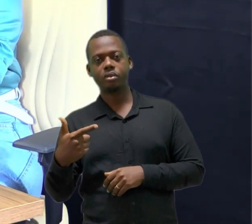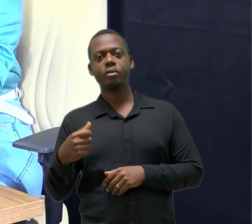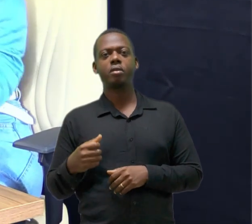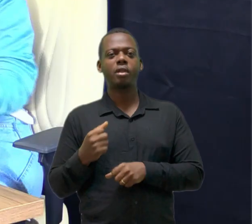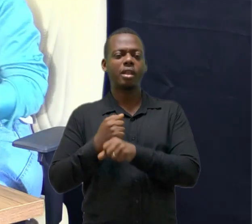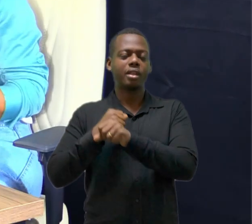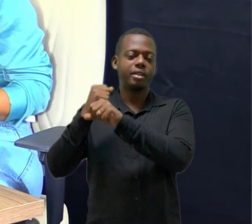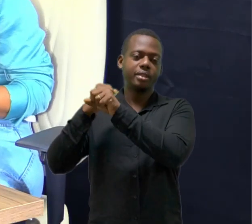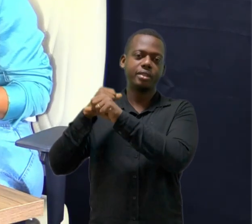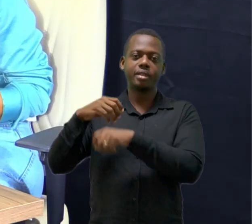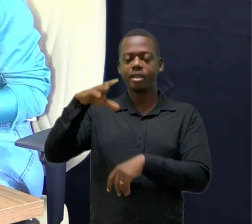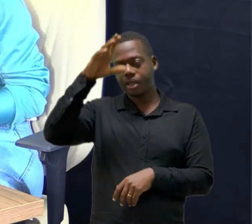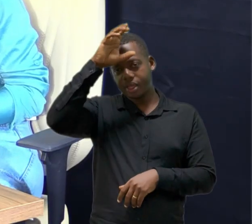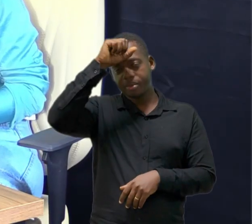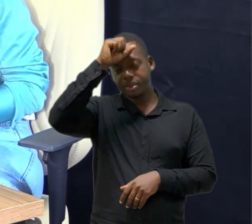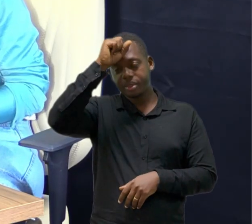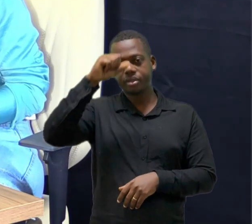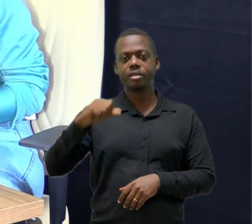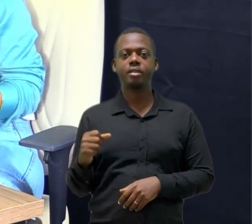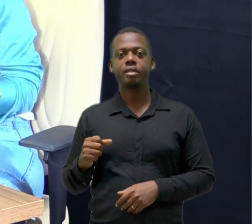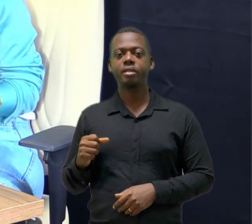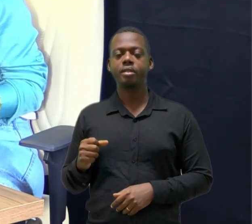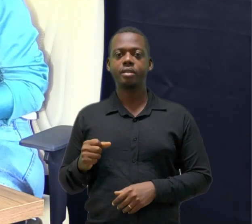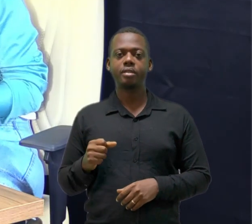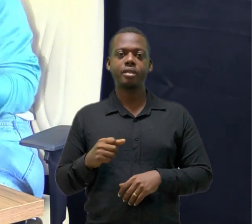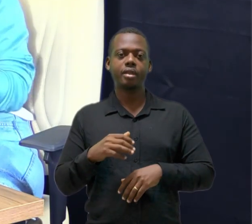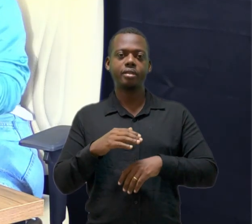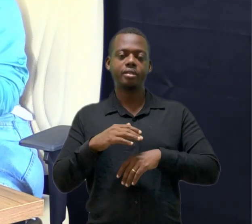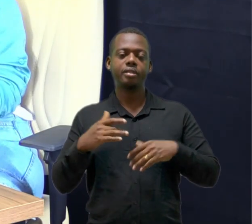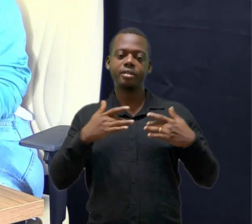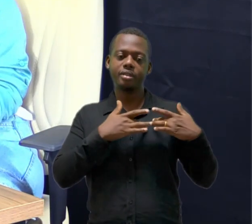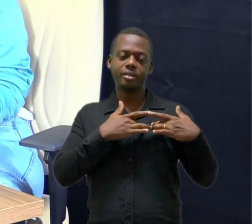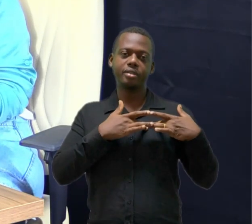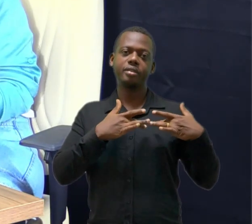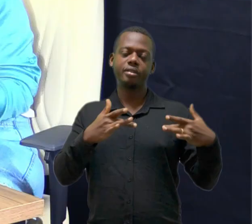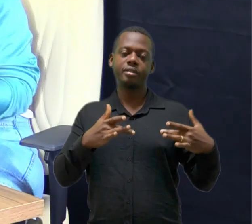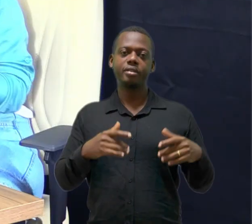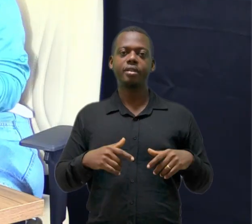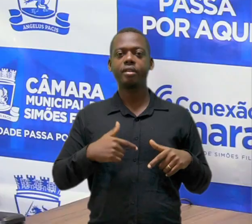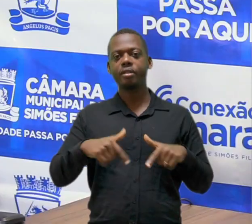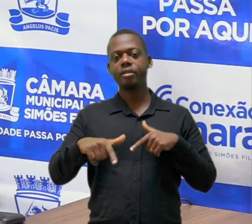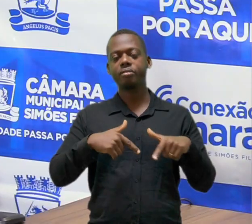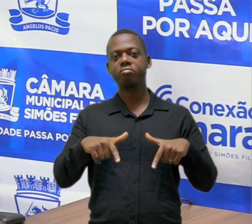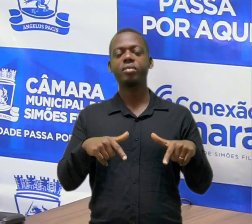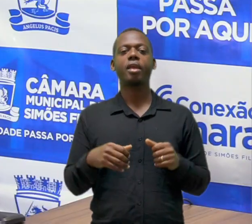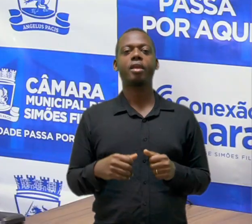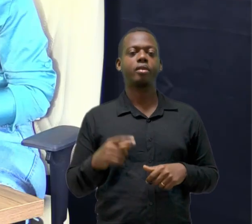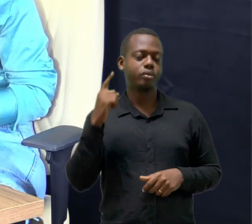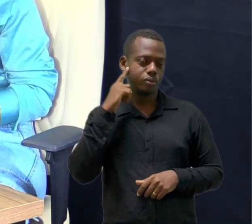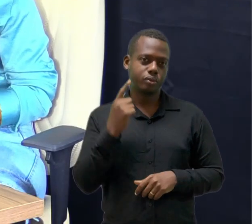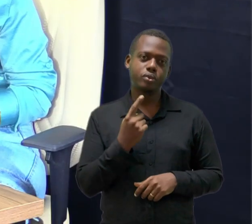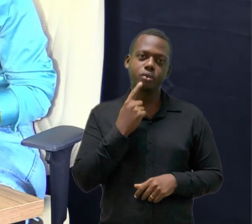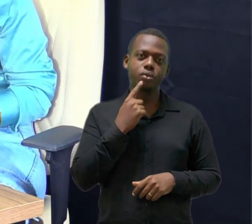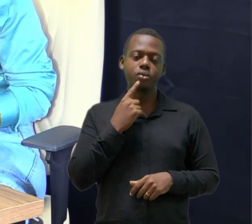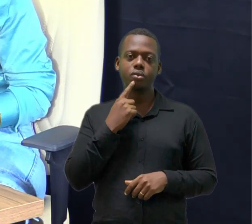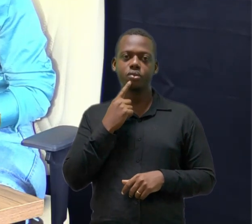nós aprendíamos muito pela questão de caridade, de fazer trabalhos voluntários com surdo. Não